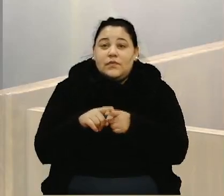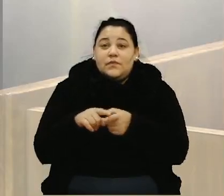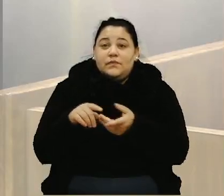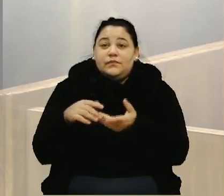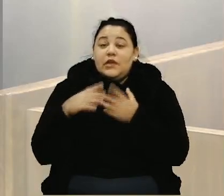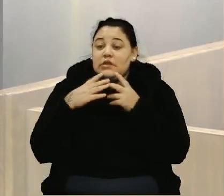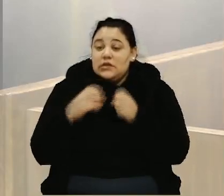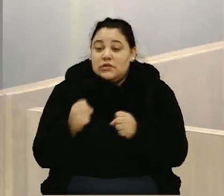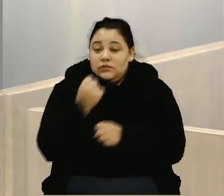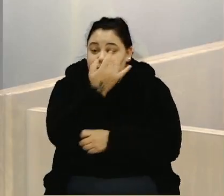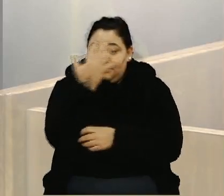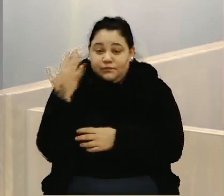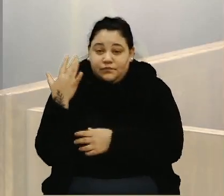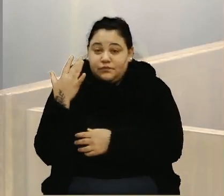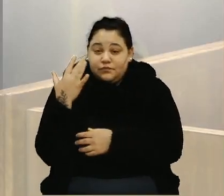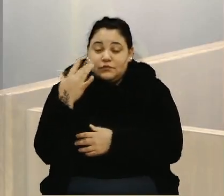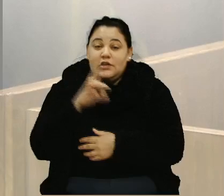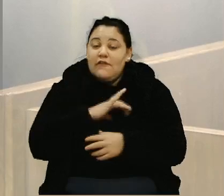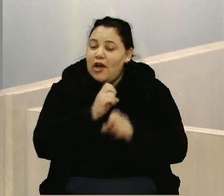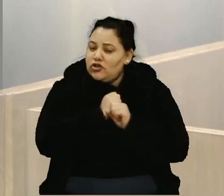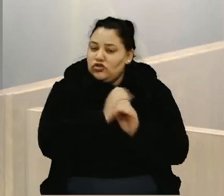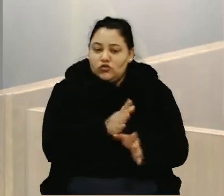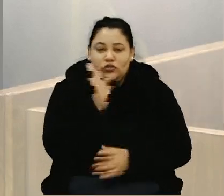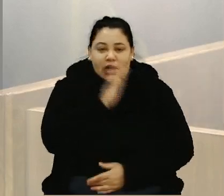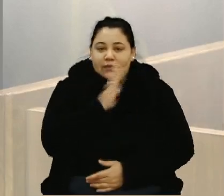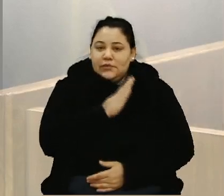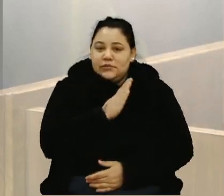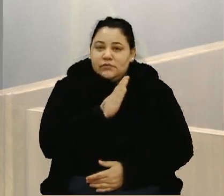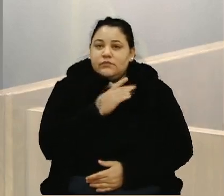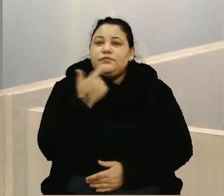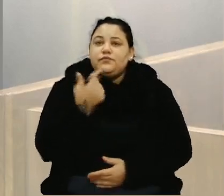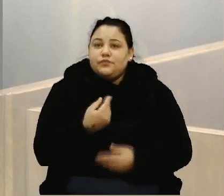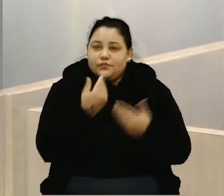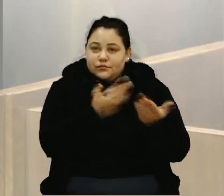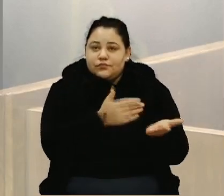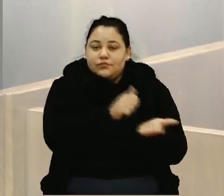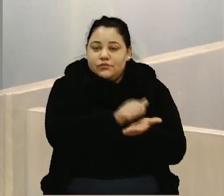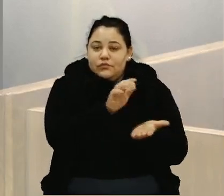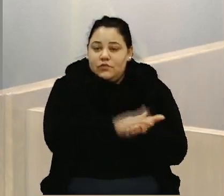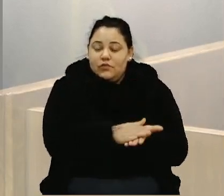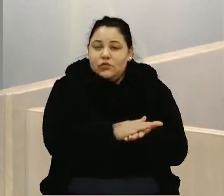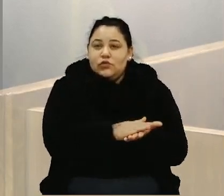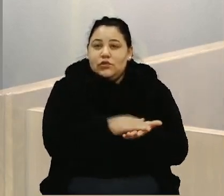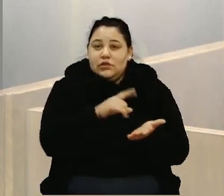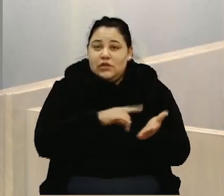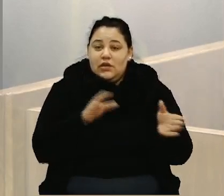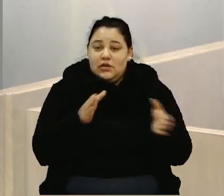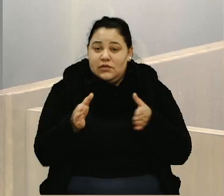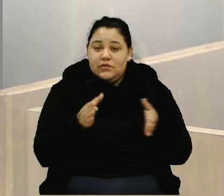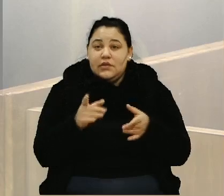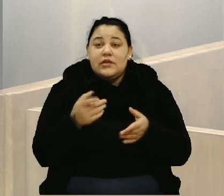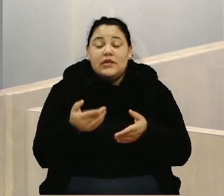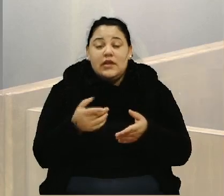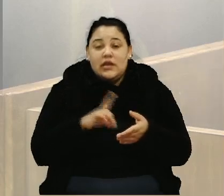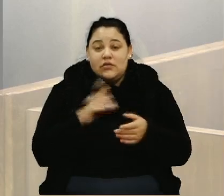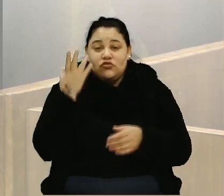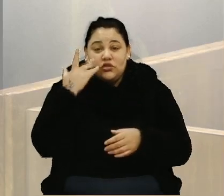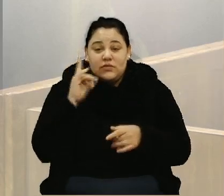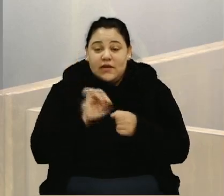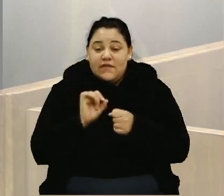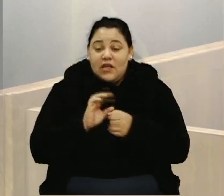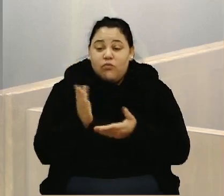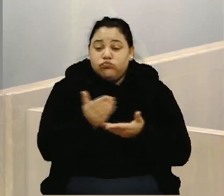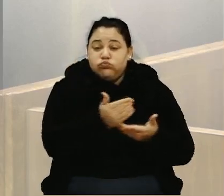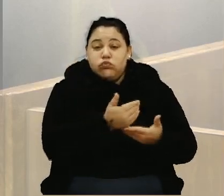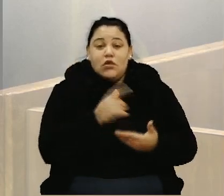já notificou, já tem a primeira multa. Eles dão um prazo para que seja feita a coleta desse lixo. A Patran,